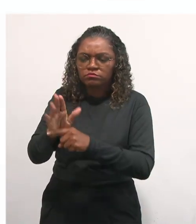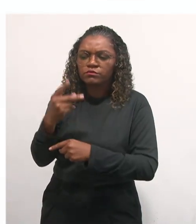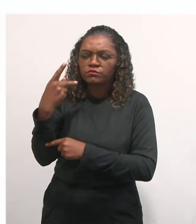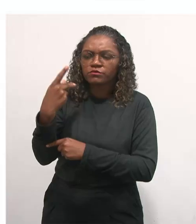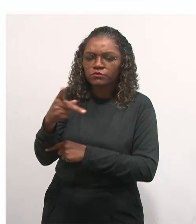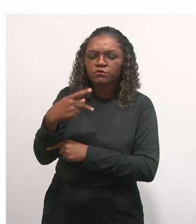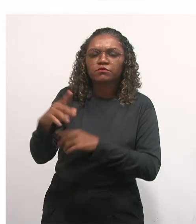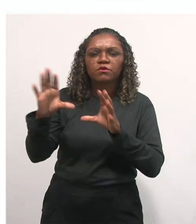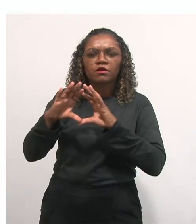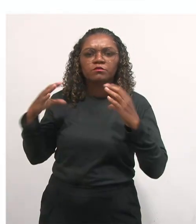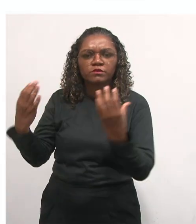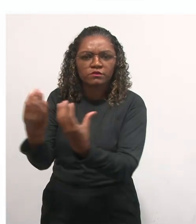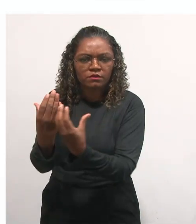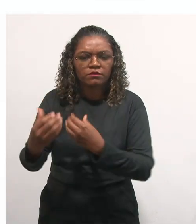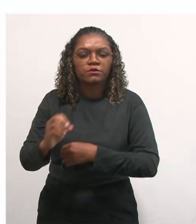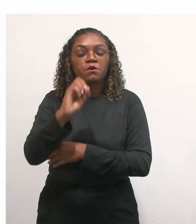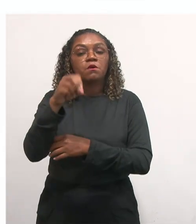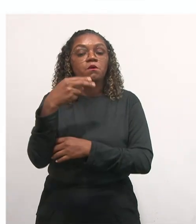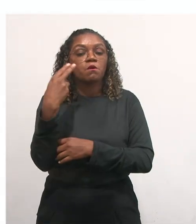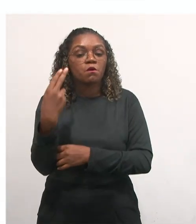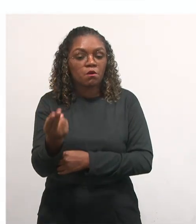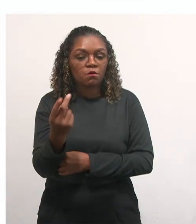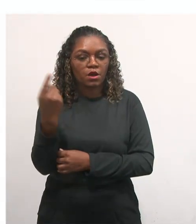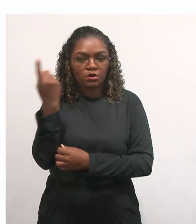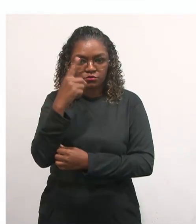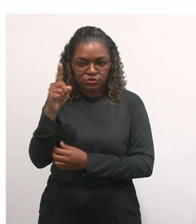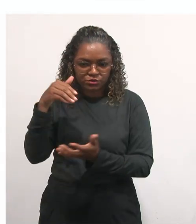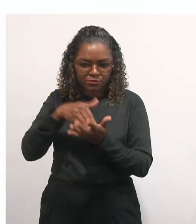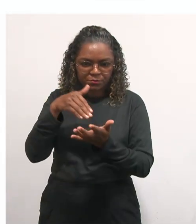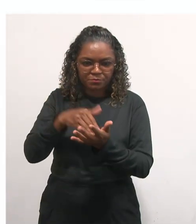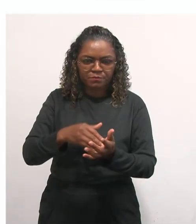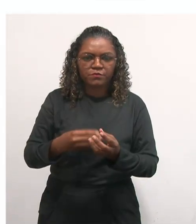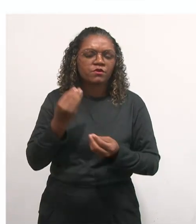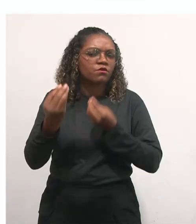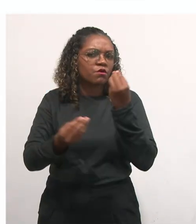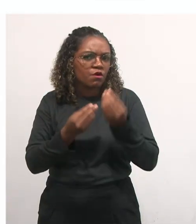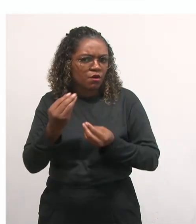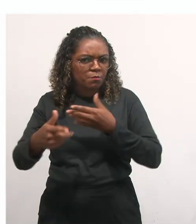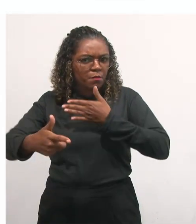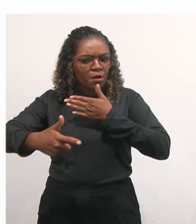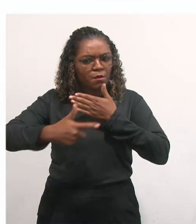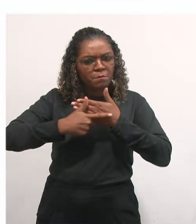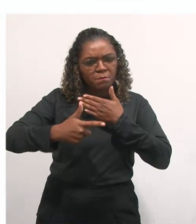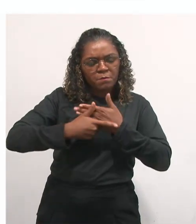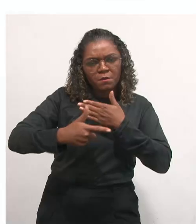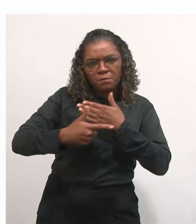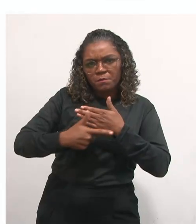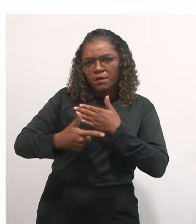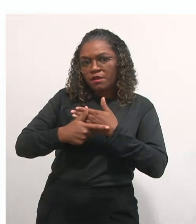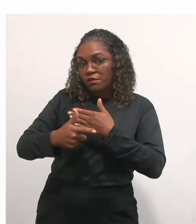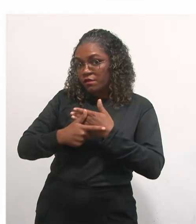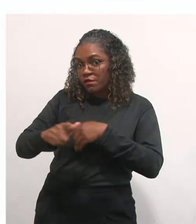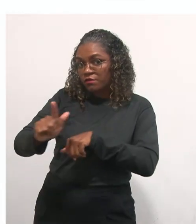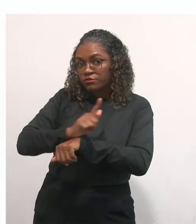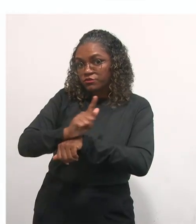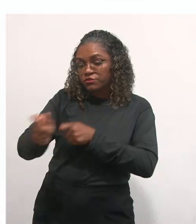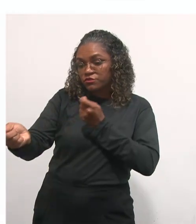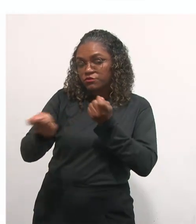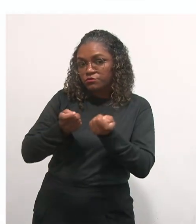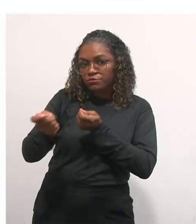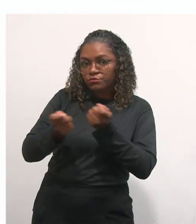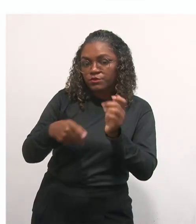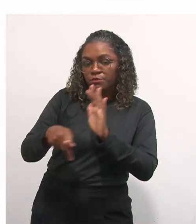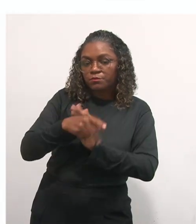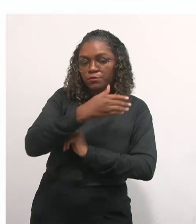comunidade? Ou, por fim aqui ainda, como você vê o papel dos gestores públicos